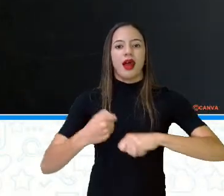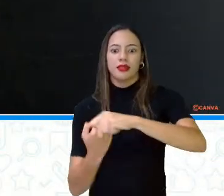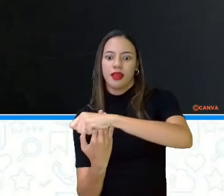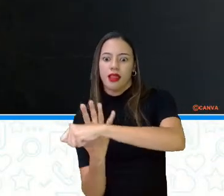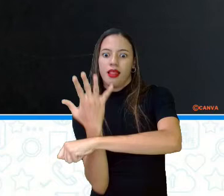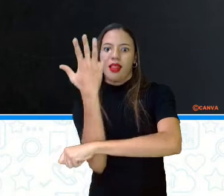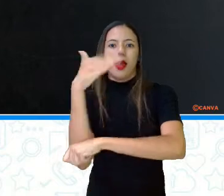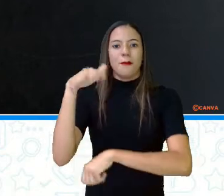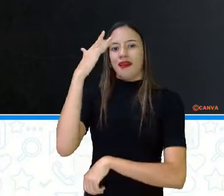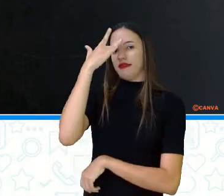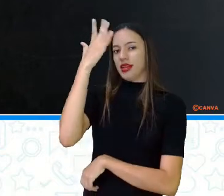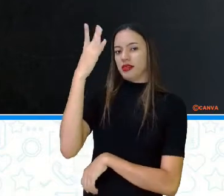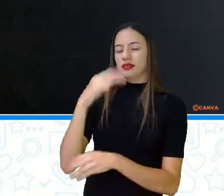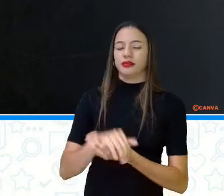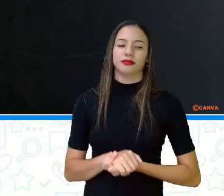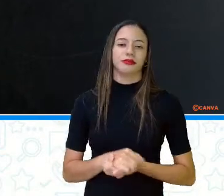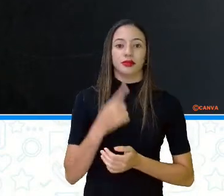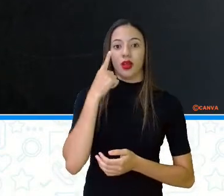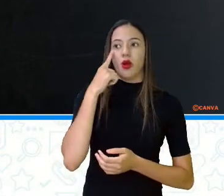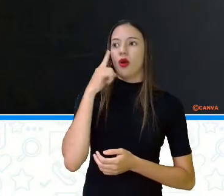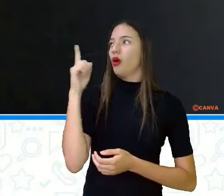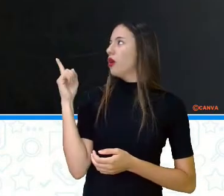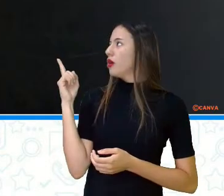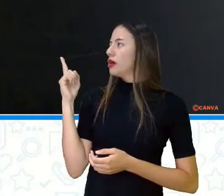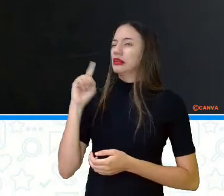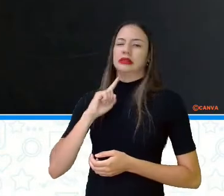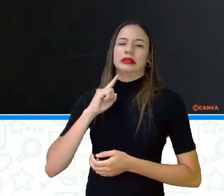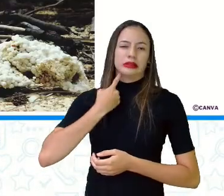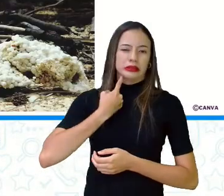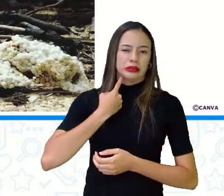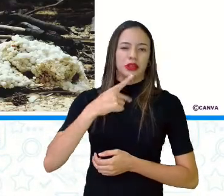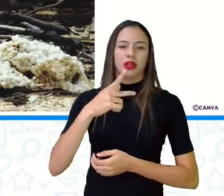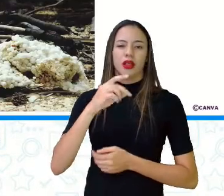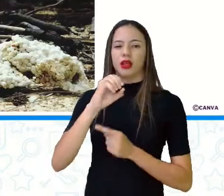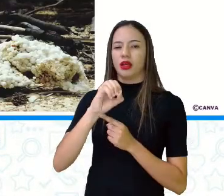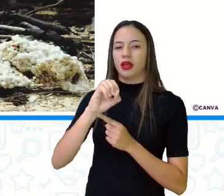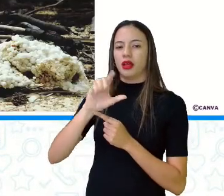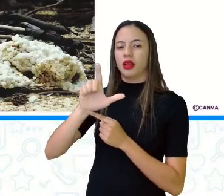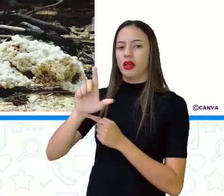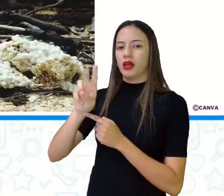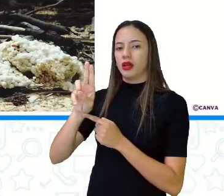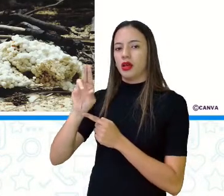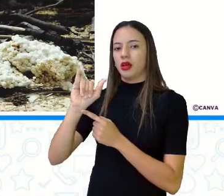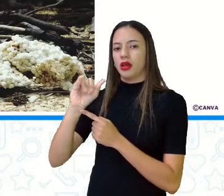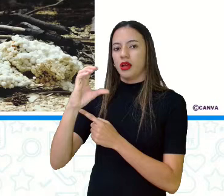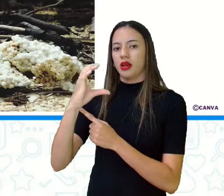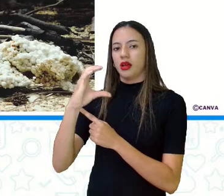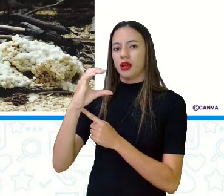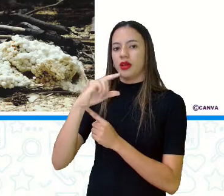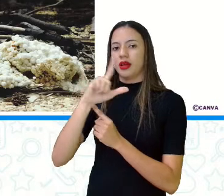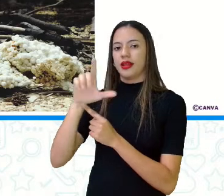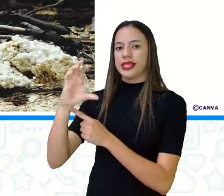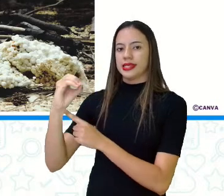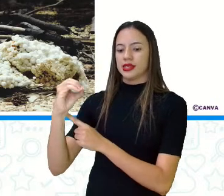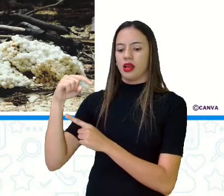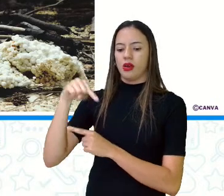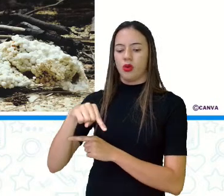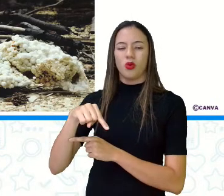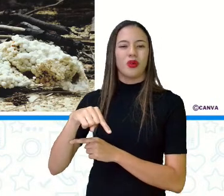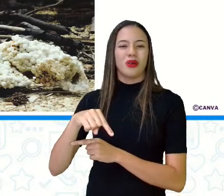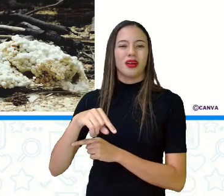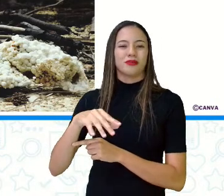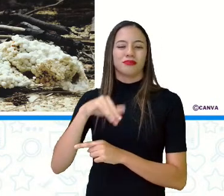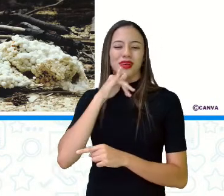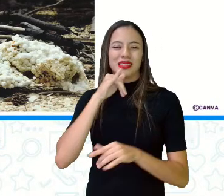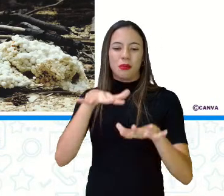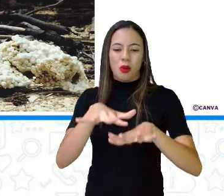nós temos aí a poluição, que vai ser algo também que vai fazer com que esses solos eles não sejam